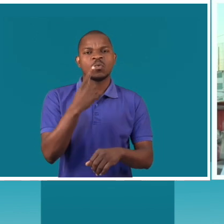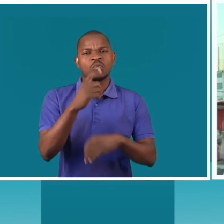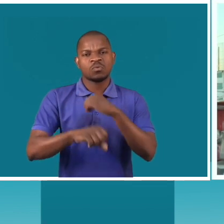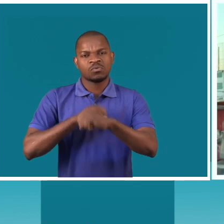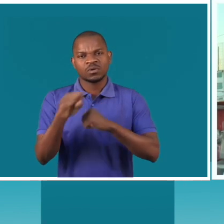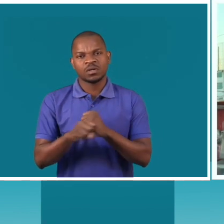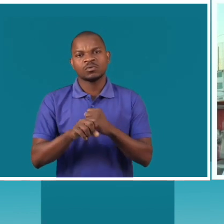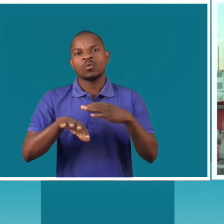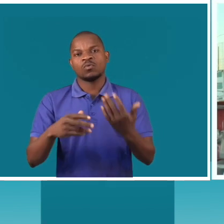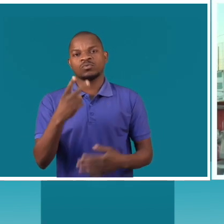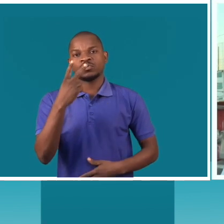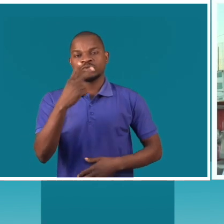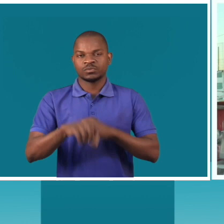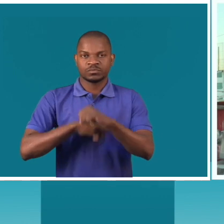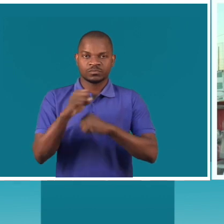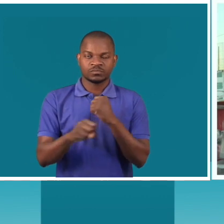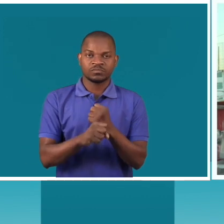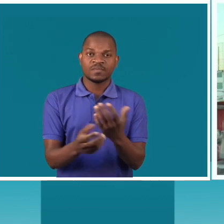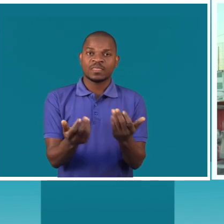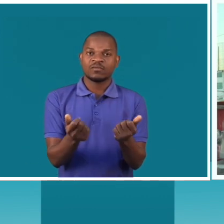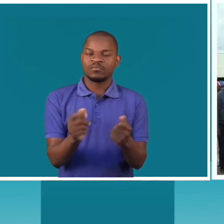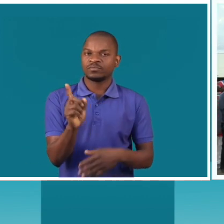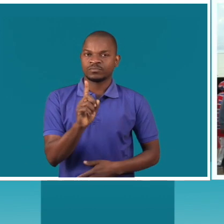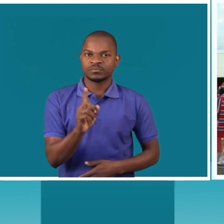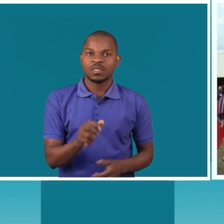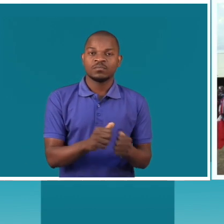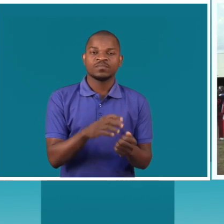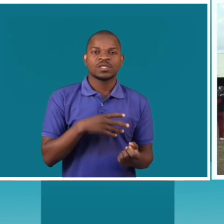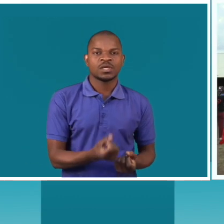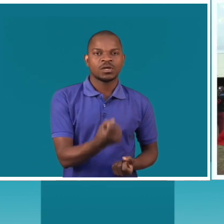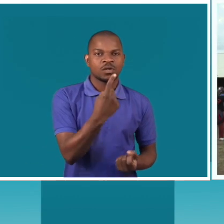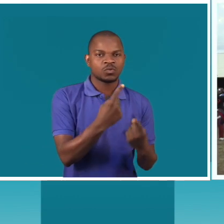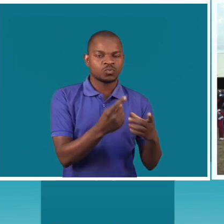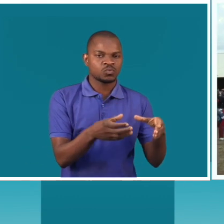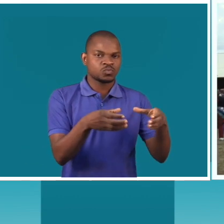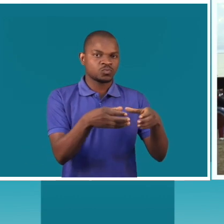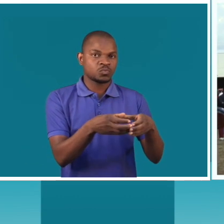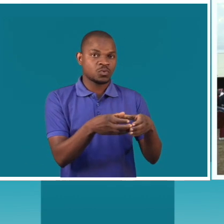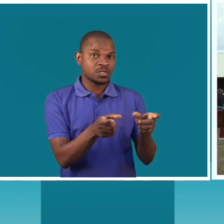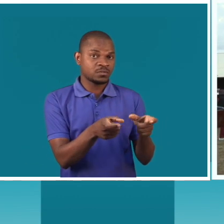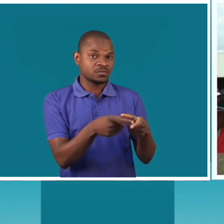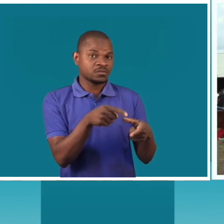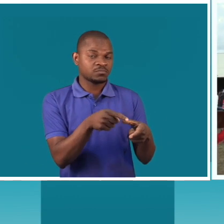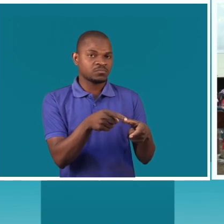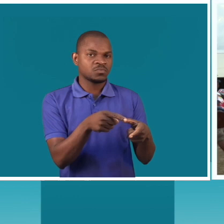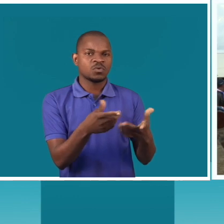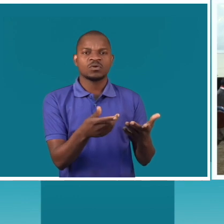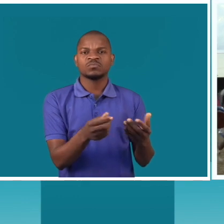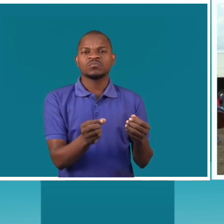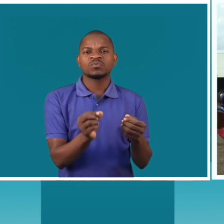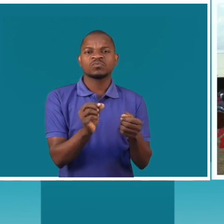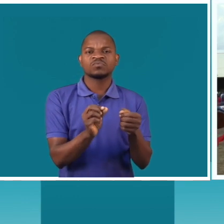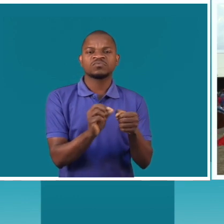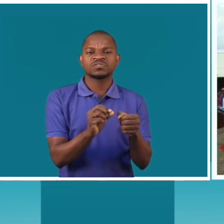tempo. Para você formar uma equipa, leva um a dois anos. E não é fácil. Em equipas com os processos estão profundamente enraizados, há